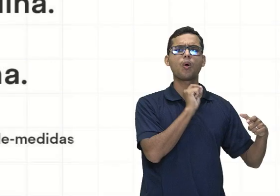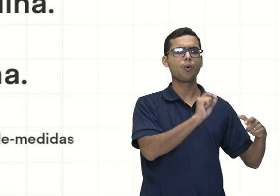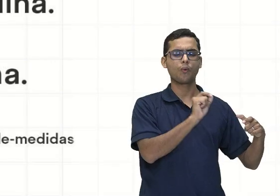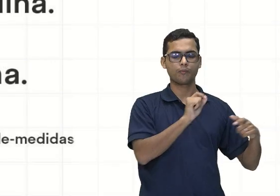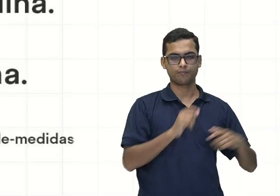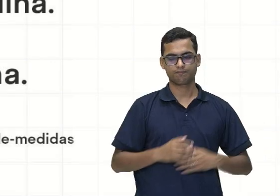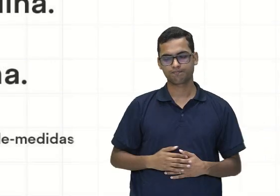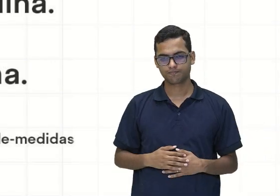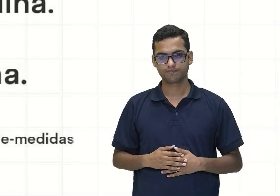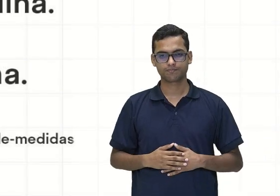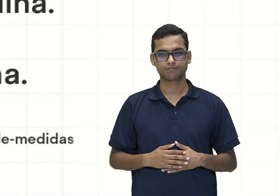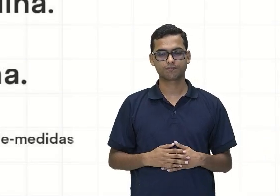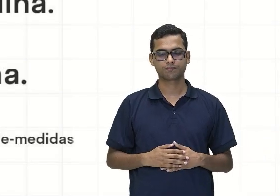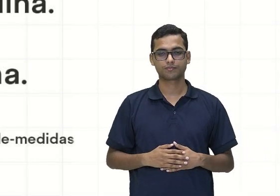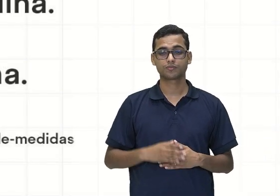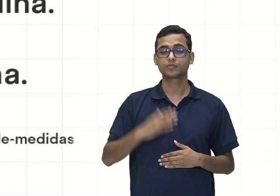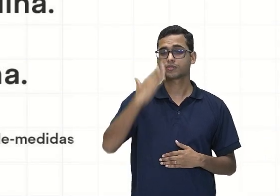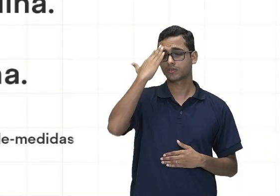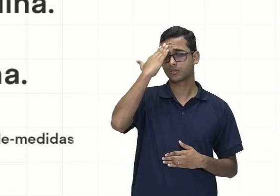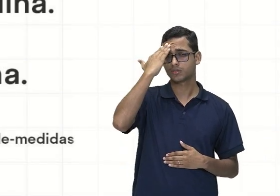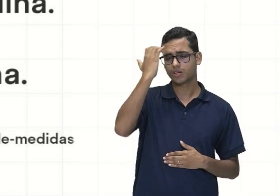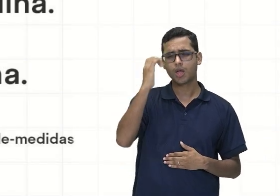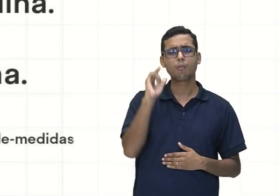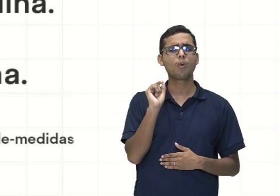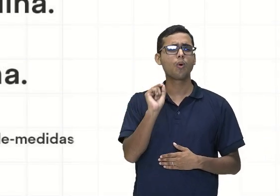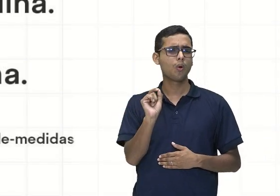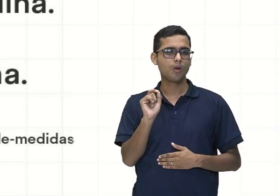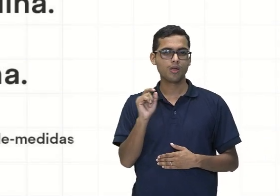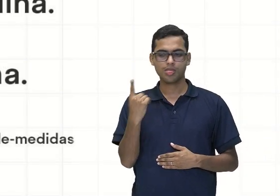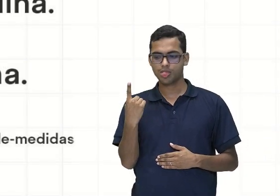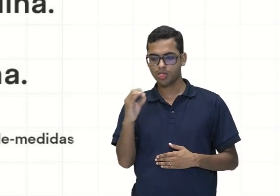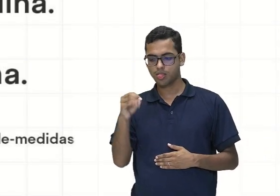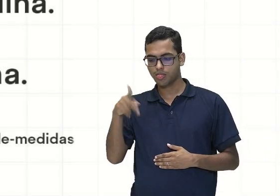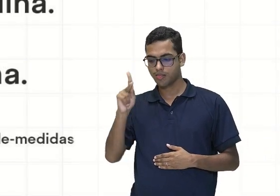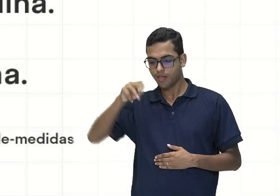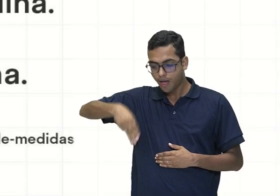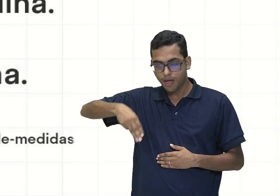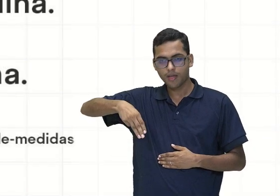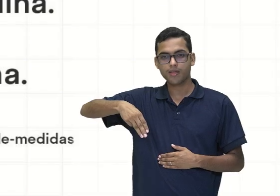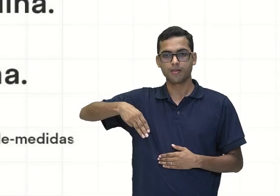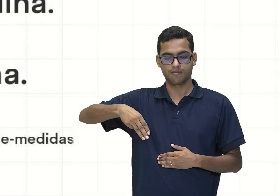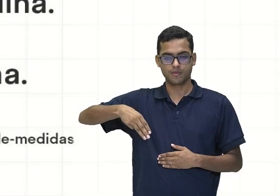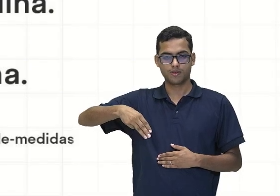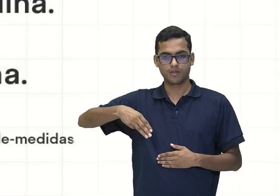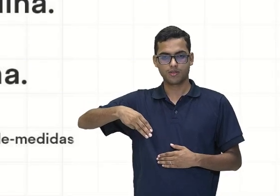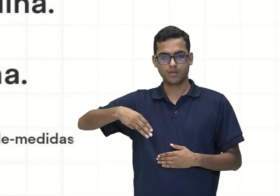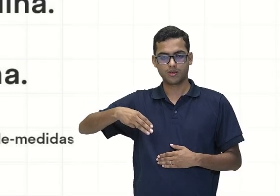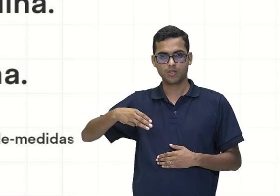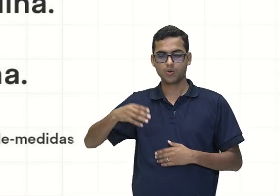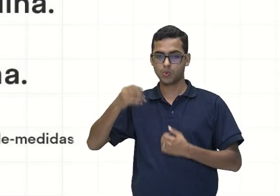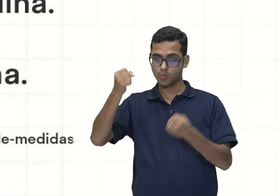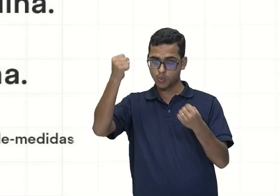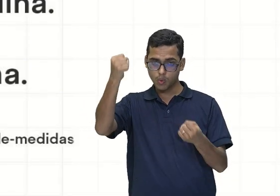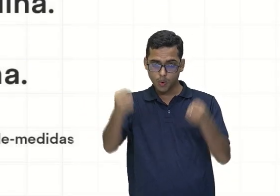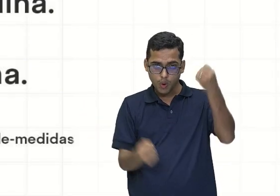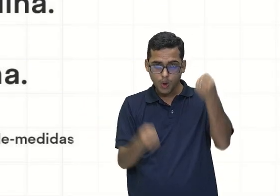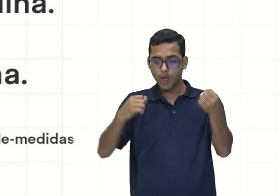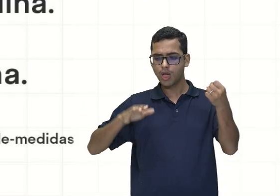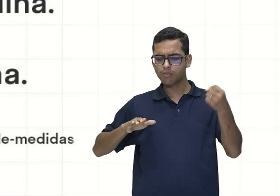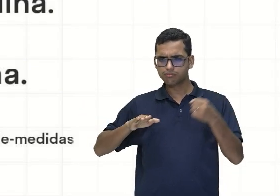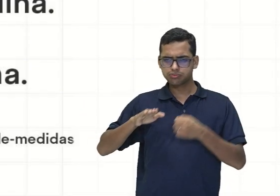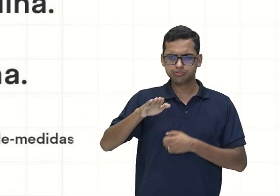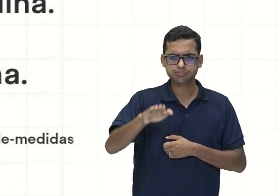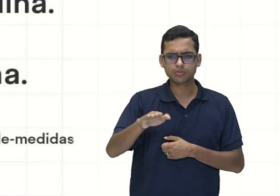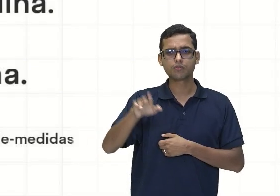Tá? Eu sei que a cada 10 quilômetros o carro dele vai consumir